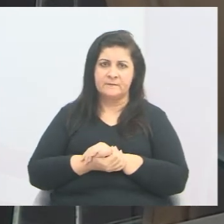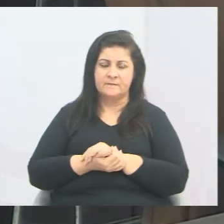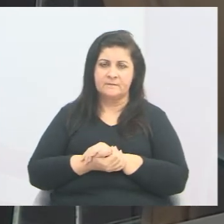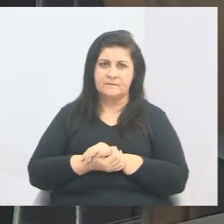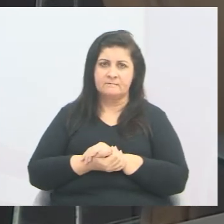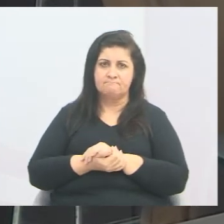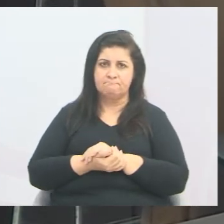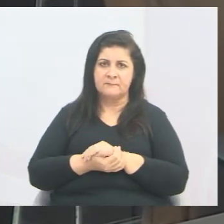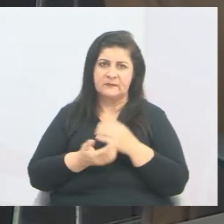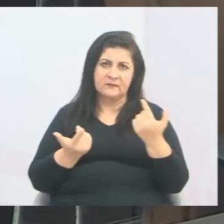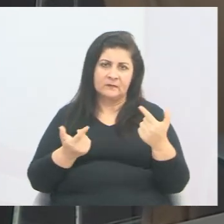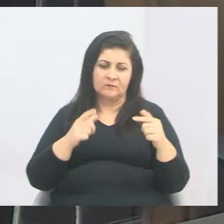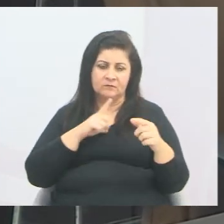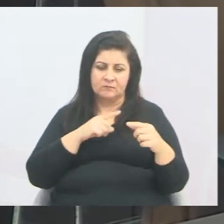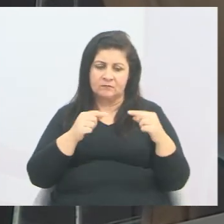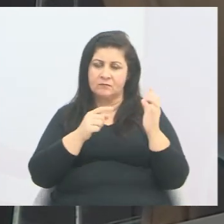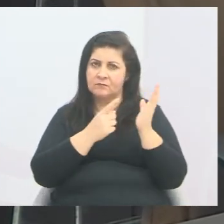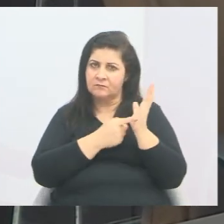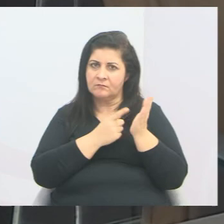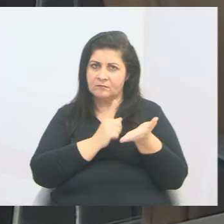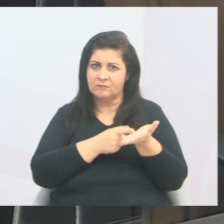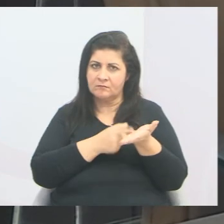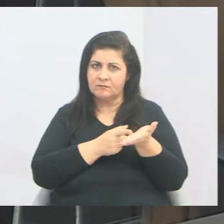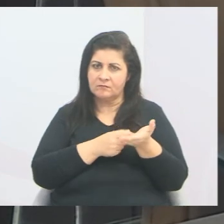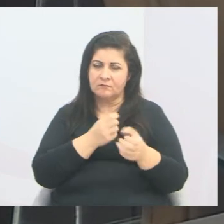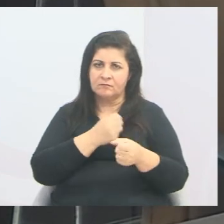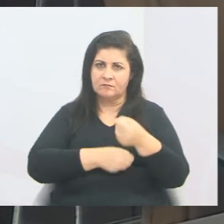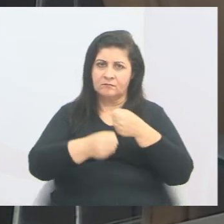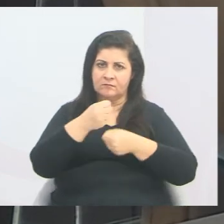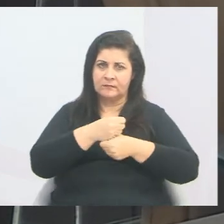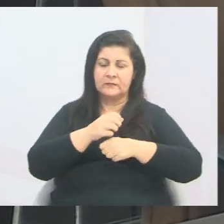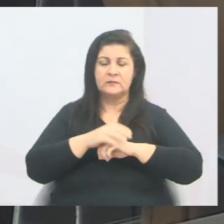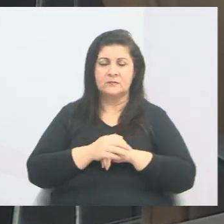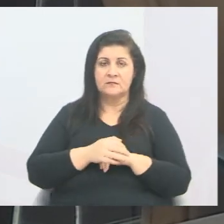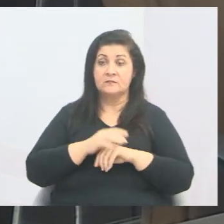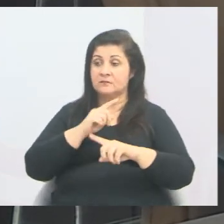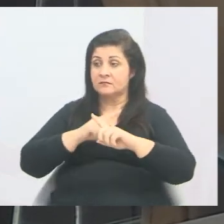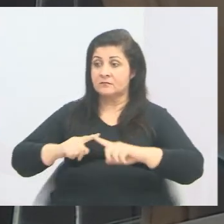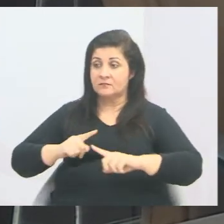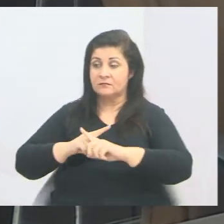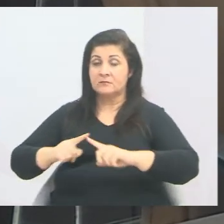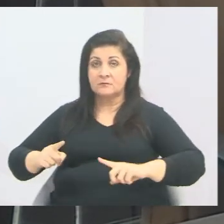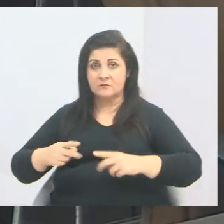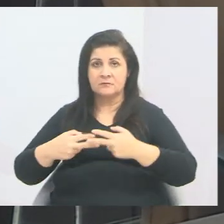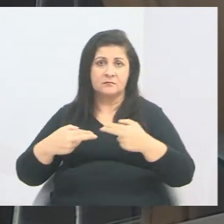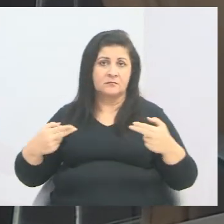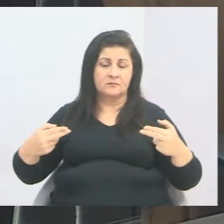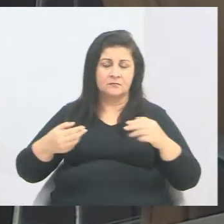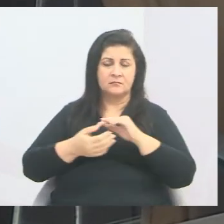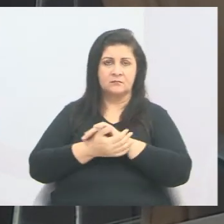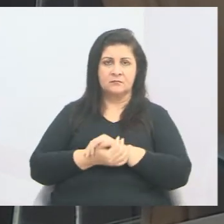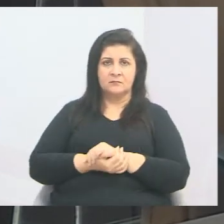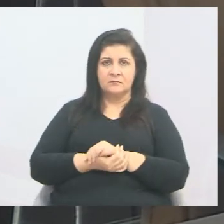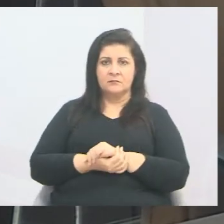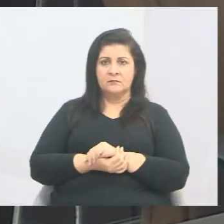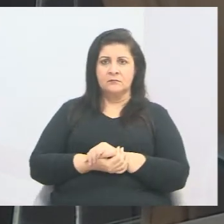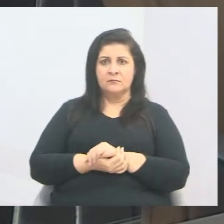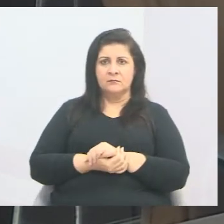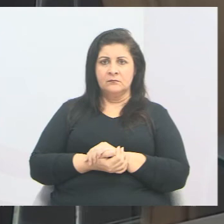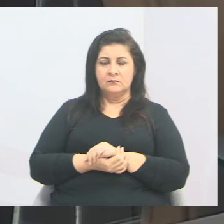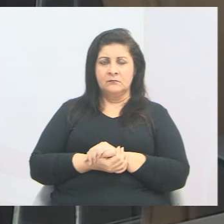dentro da projeção que fez do ano anterior, né, e cancelando alguns empenhos. Isso